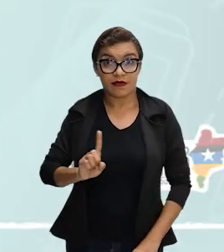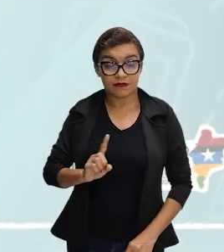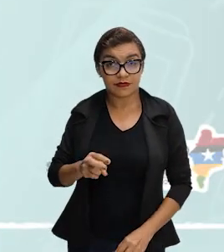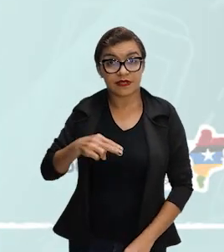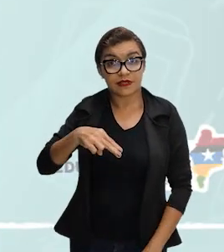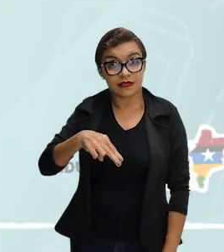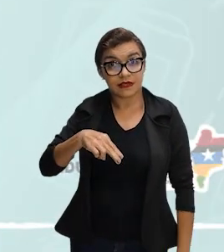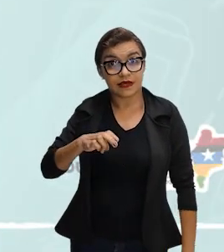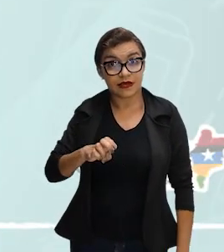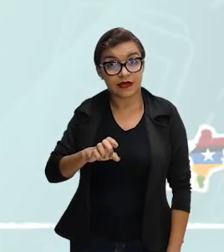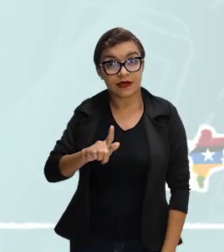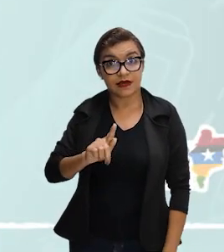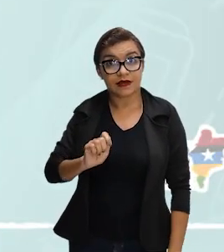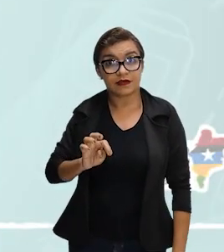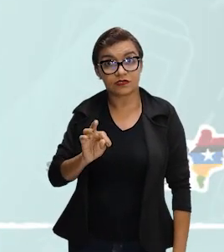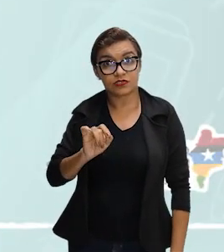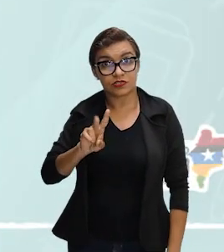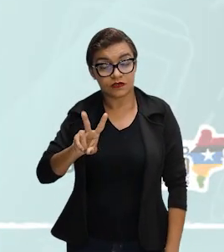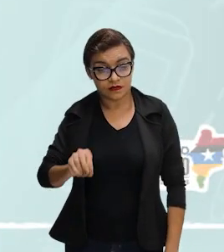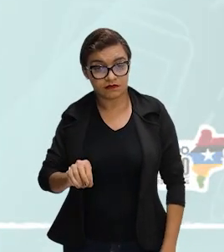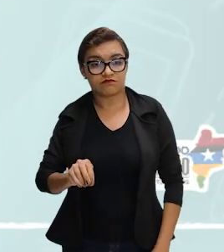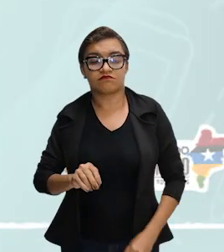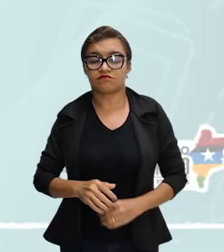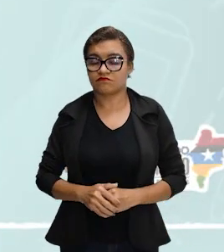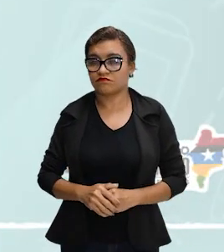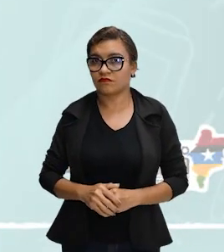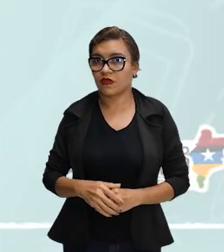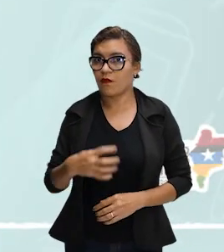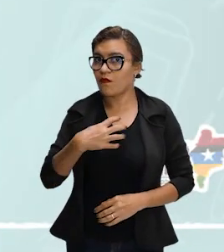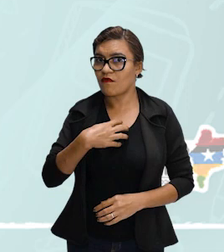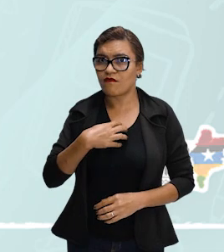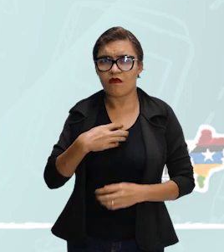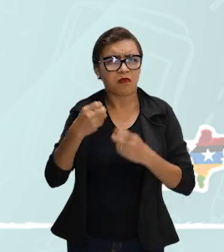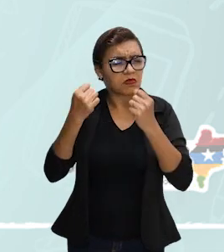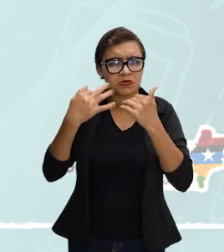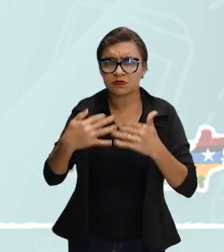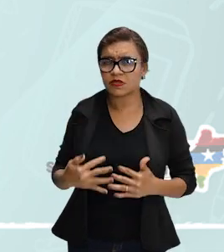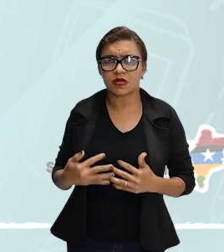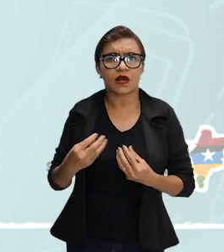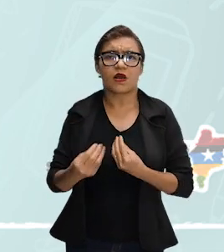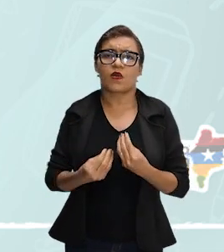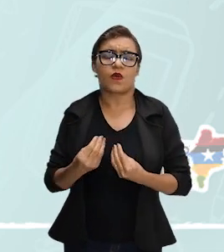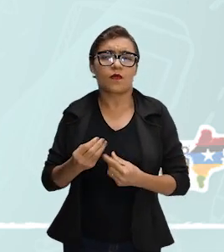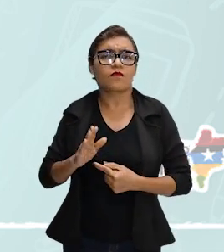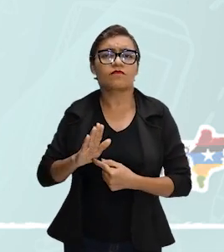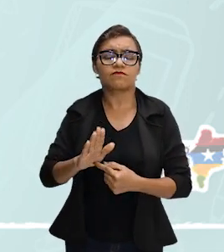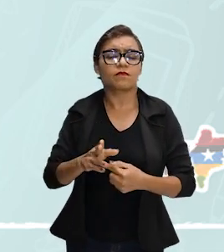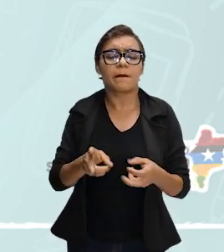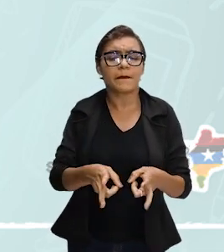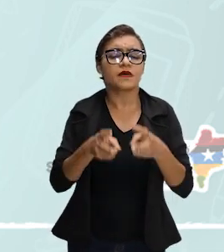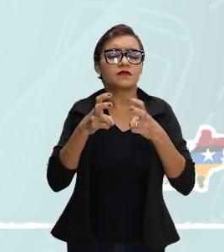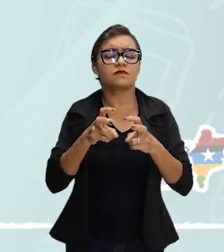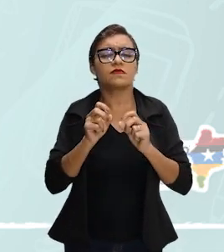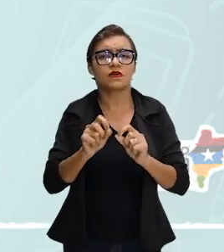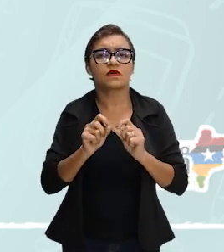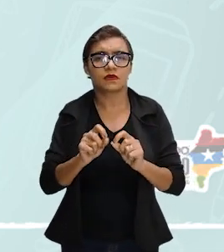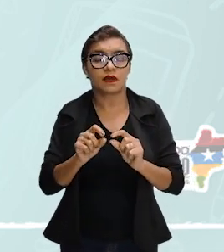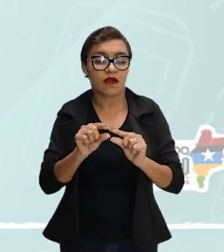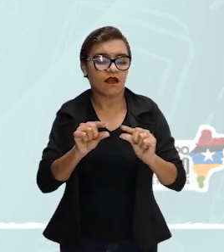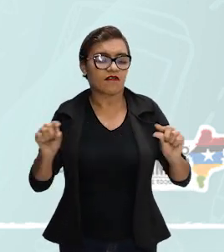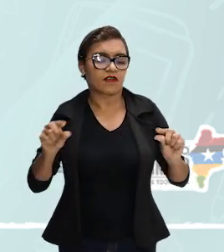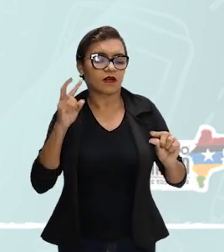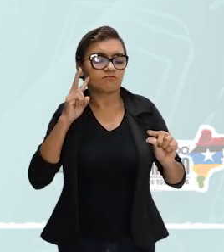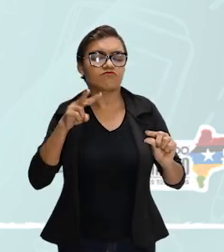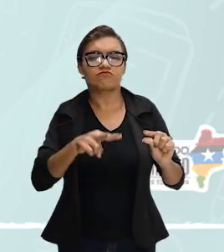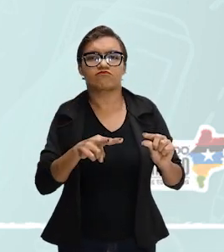tá? Então, modo subjuntivo é uma forma eu não consigo identificar. Ela não é verificada